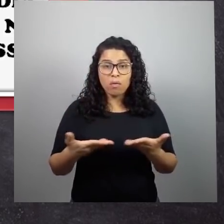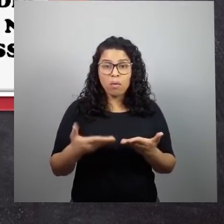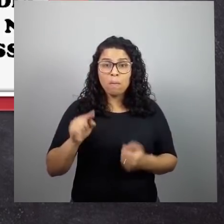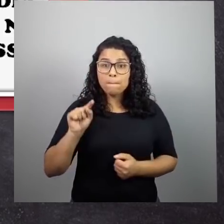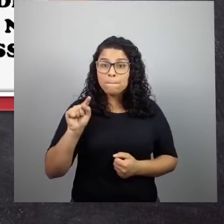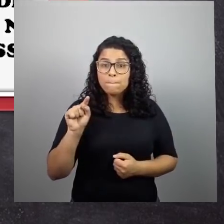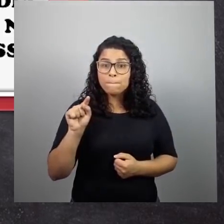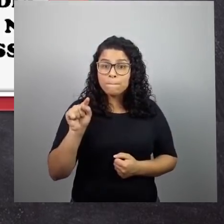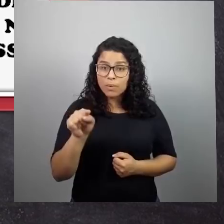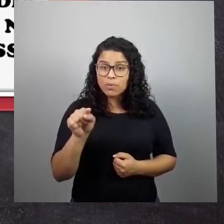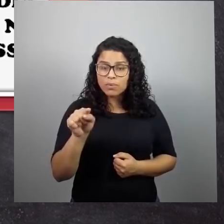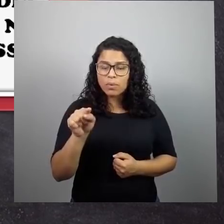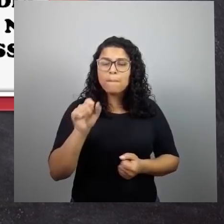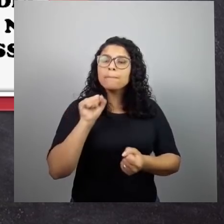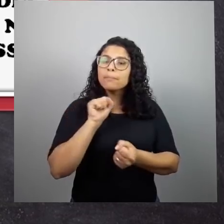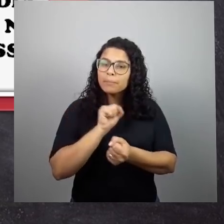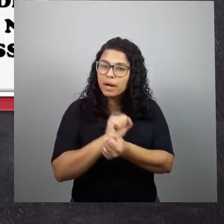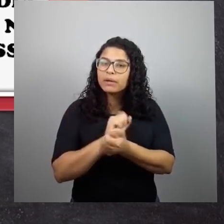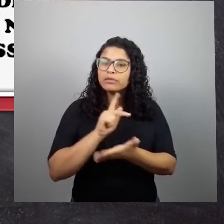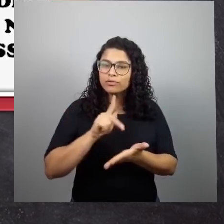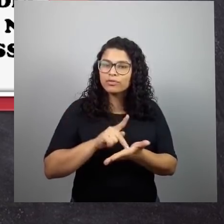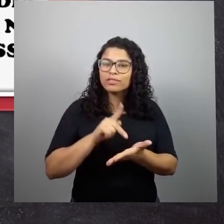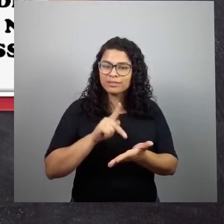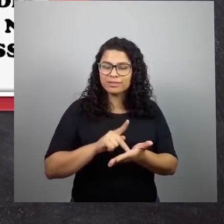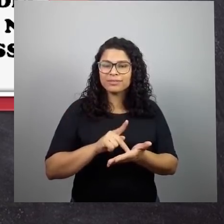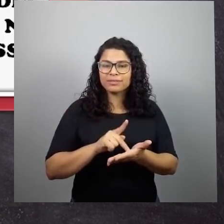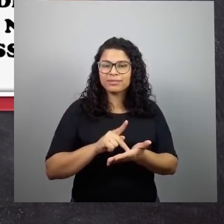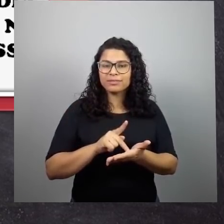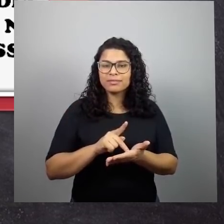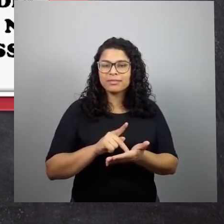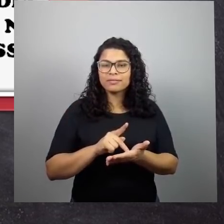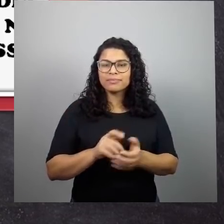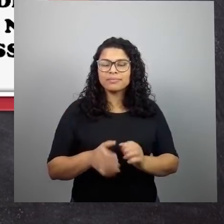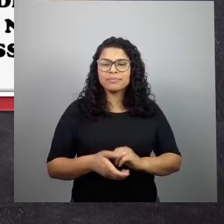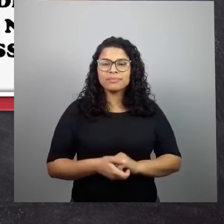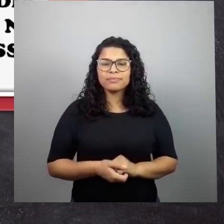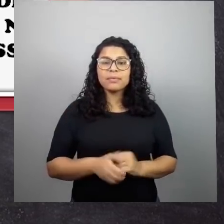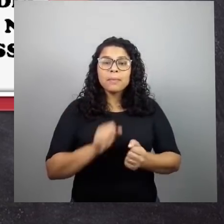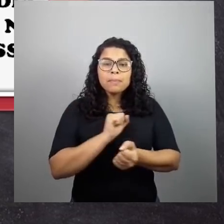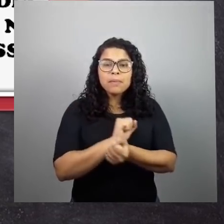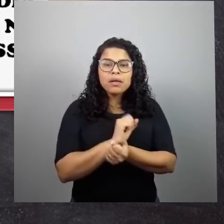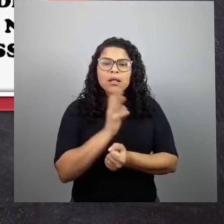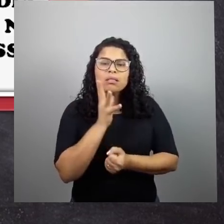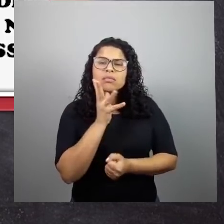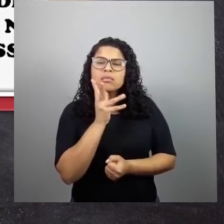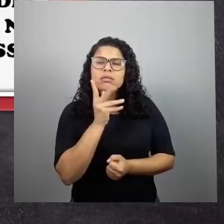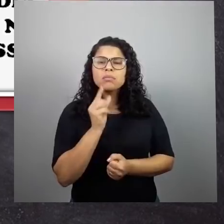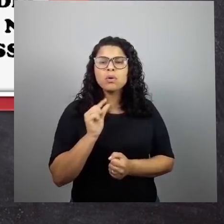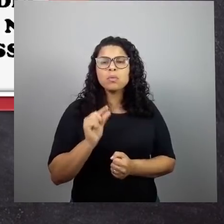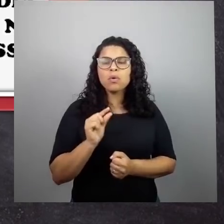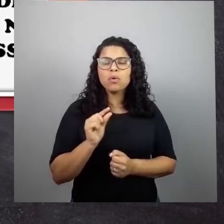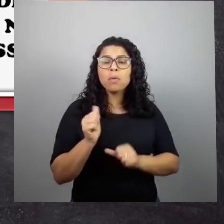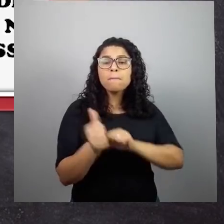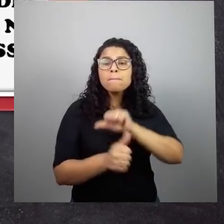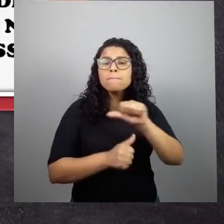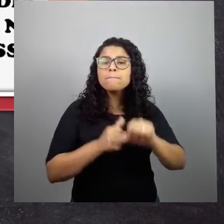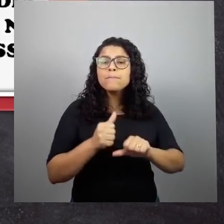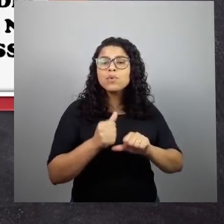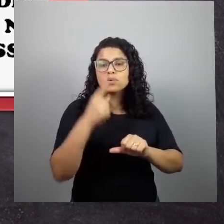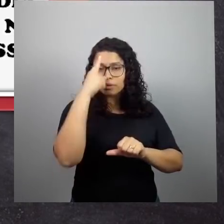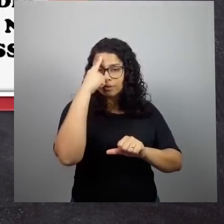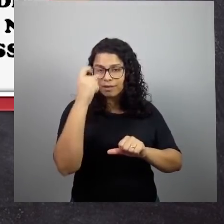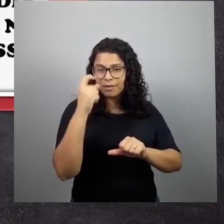um ponto, a gente vai parar, vai ser uma pausa um pouquinho maior e a gente vai mudar um pouquinho a